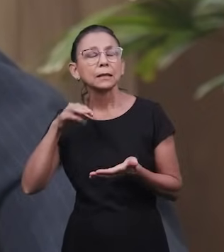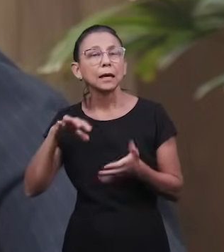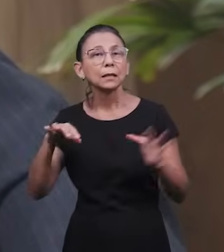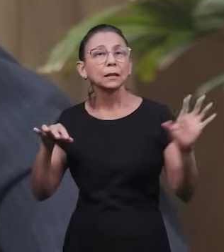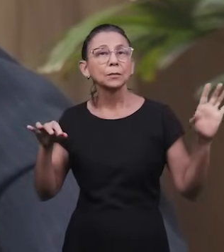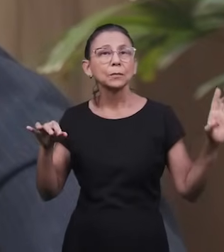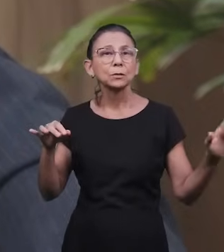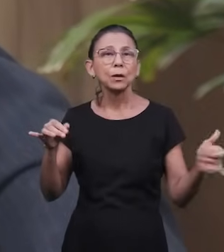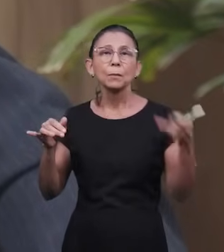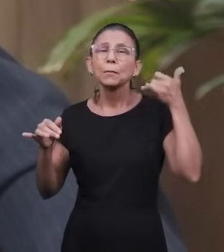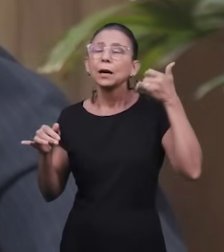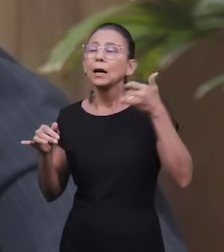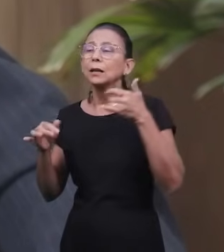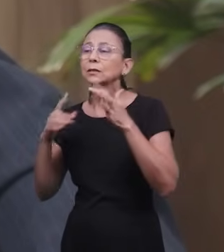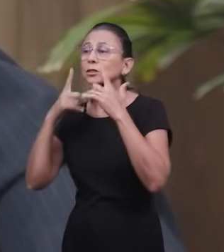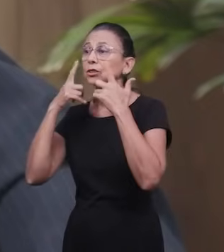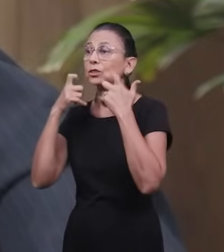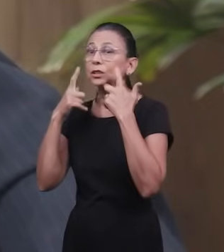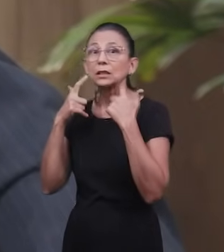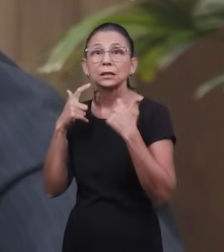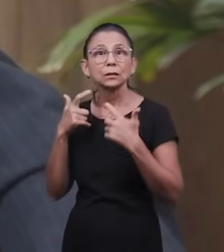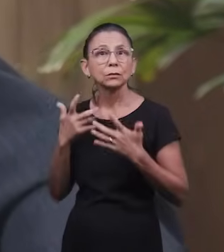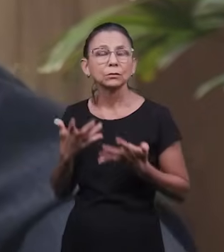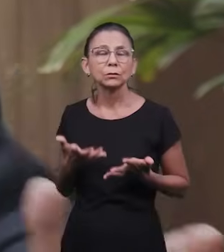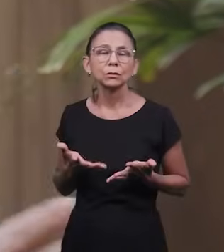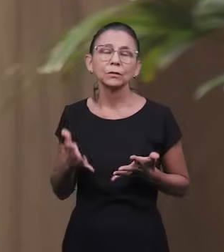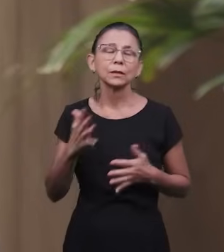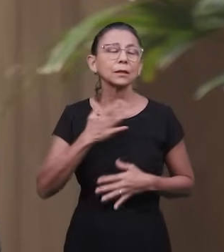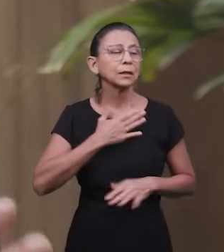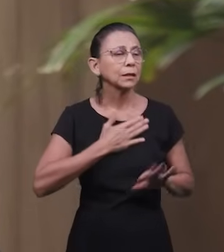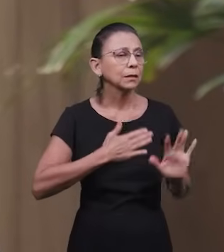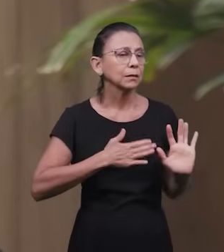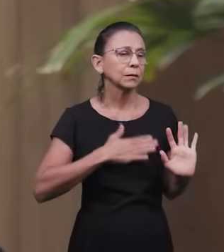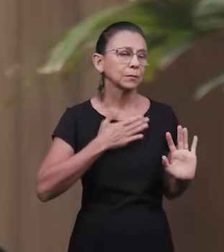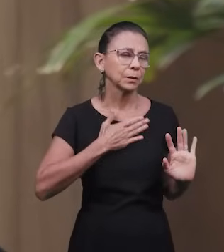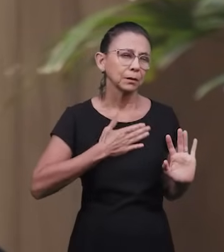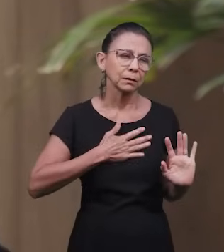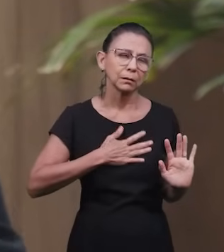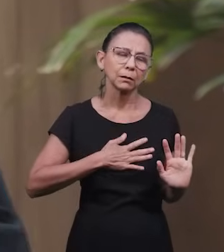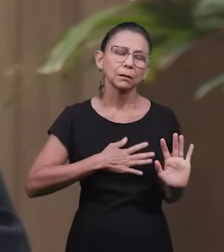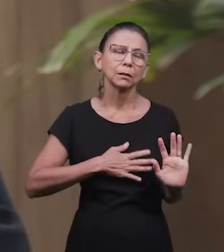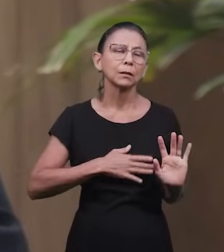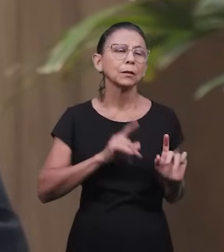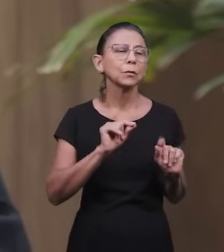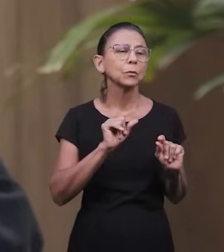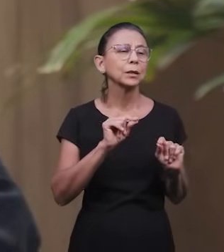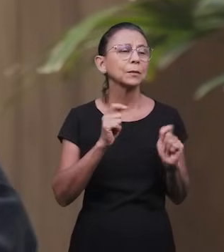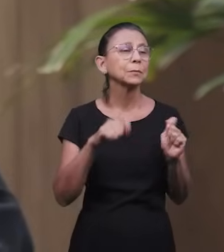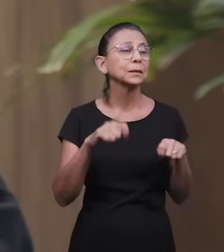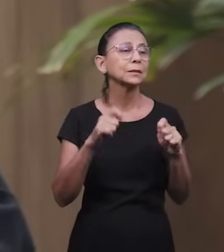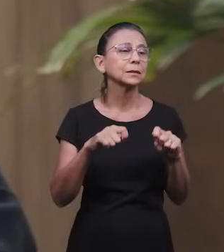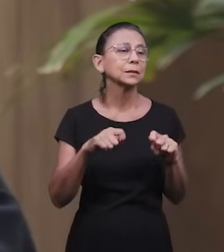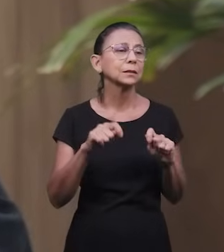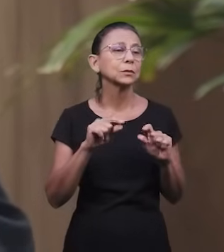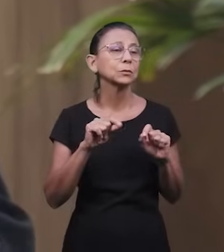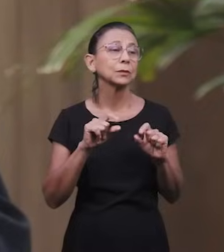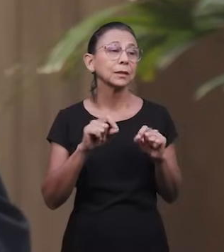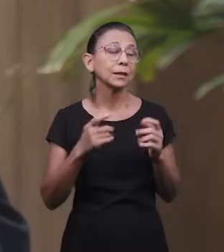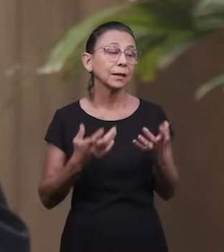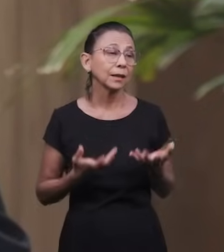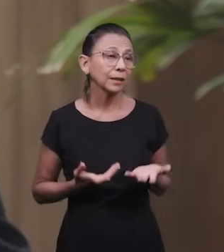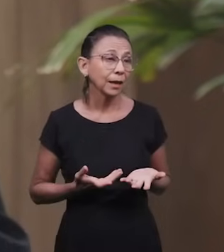entra chorando. E é preciso que a gente pede, se acalme, fala o que você está